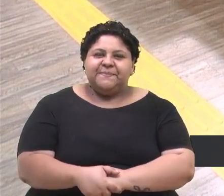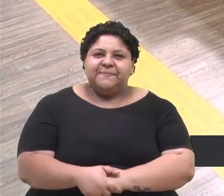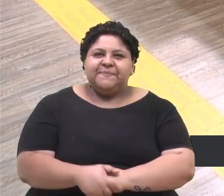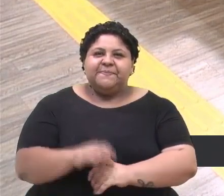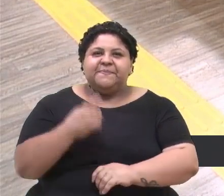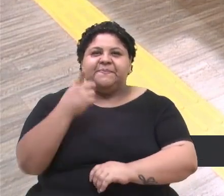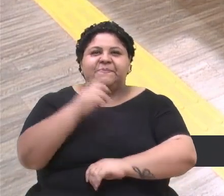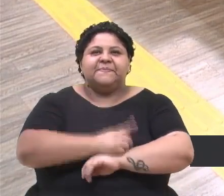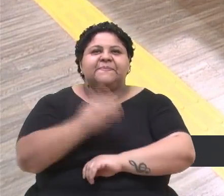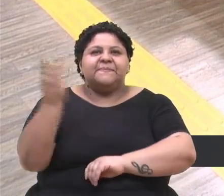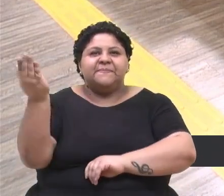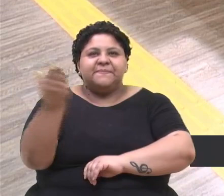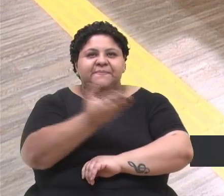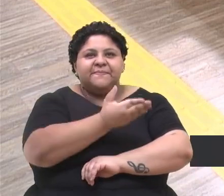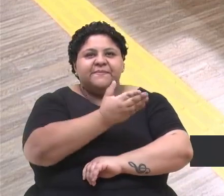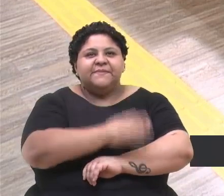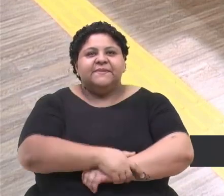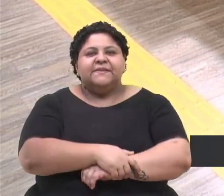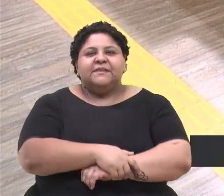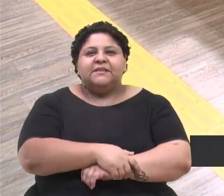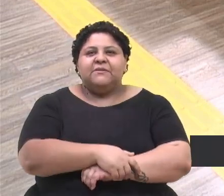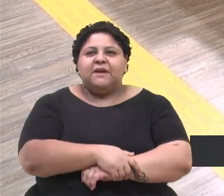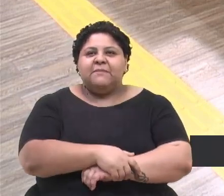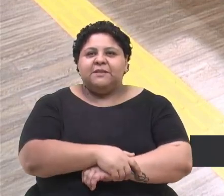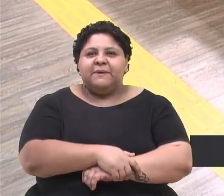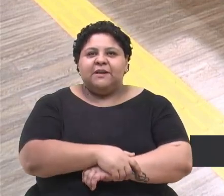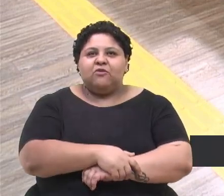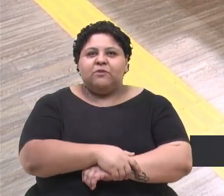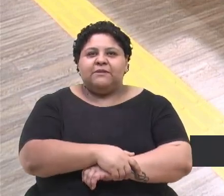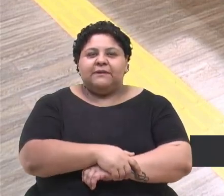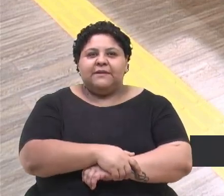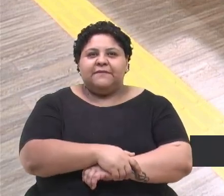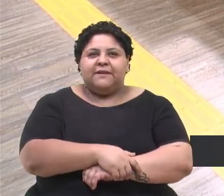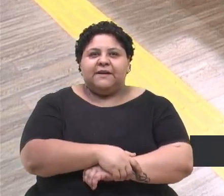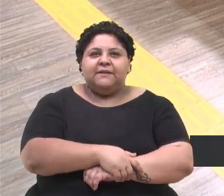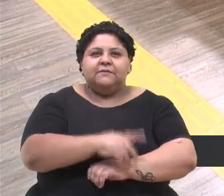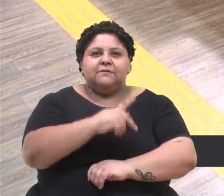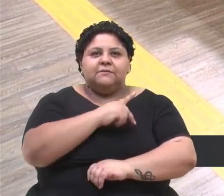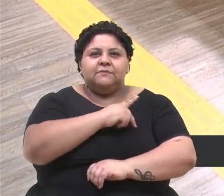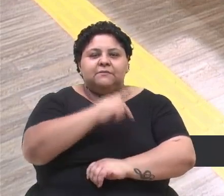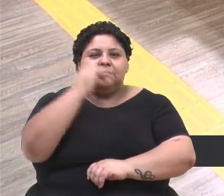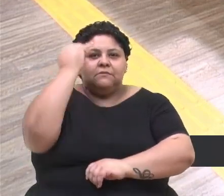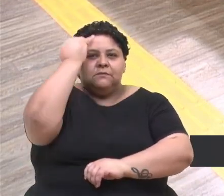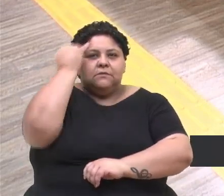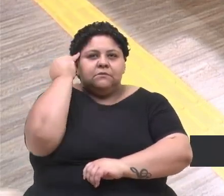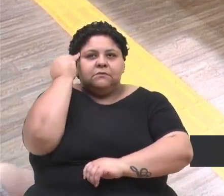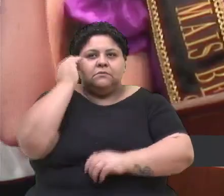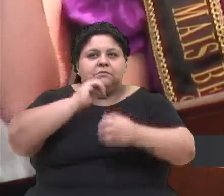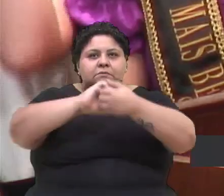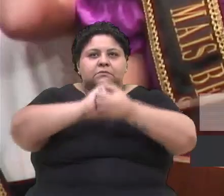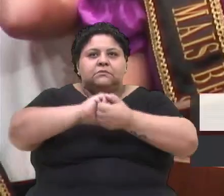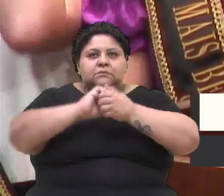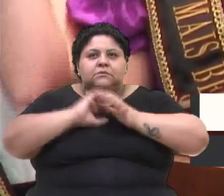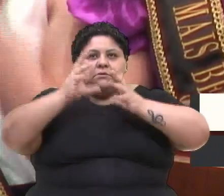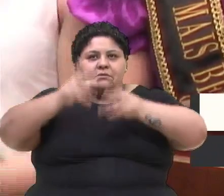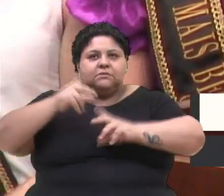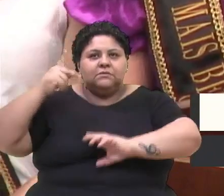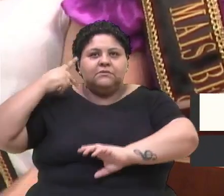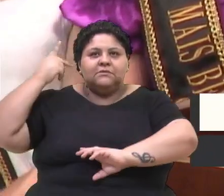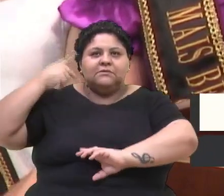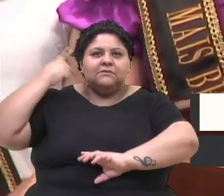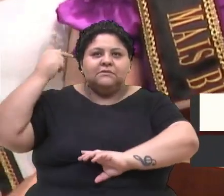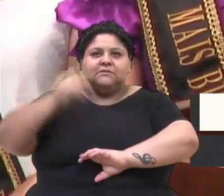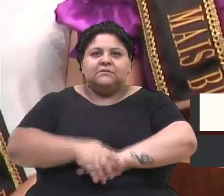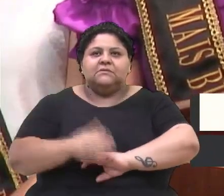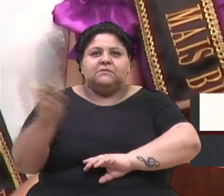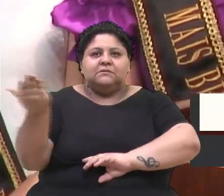Bom dia, senhores. Em nome do nosso presidente José D'Ambrós, cumprimento todos os vereadores